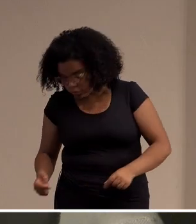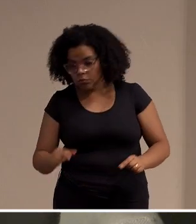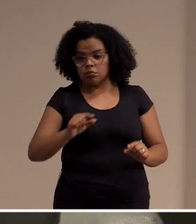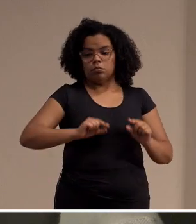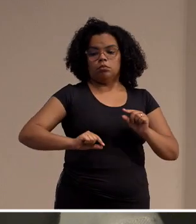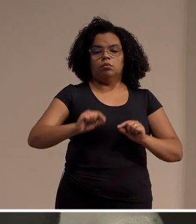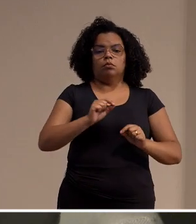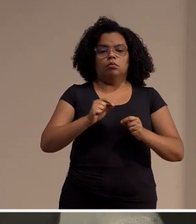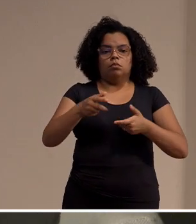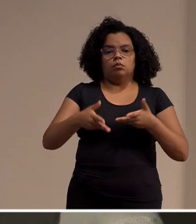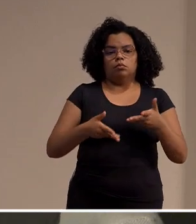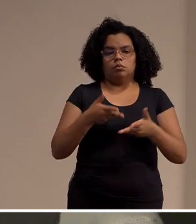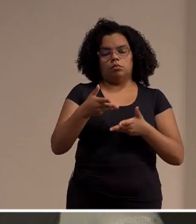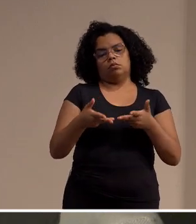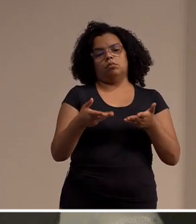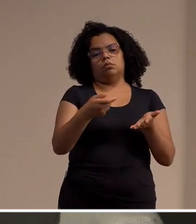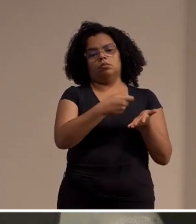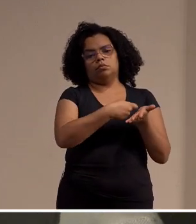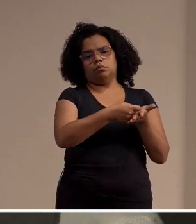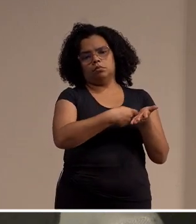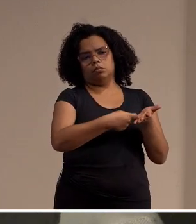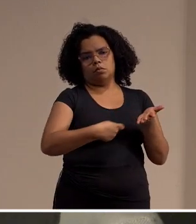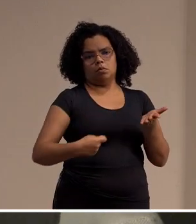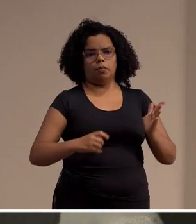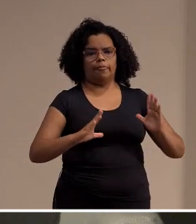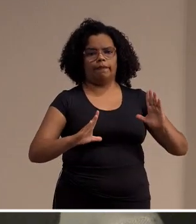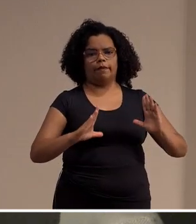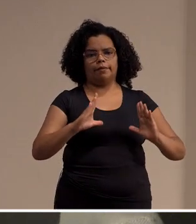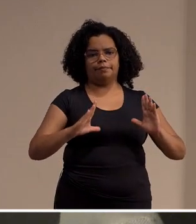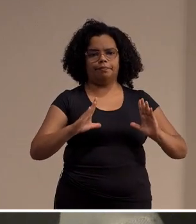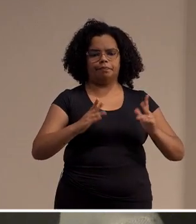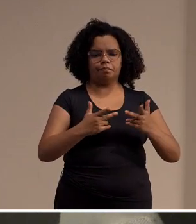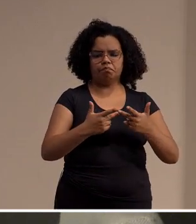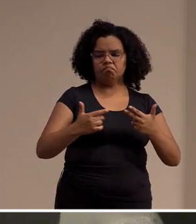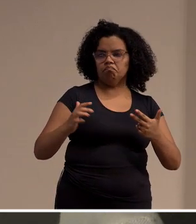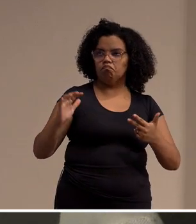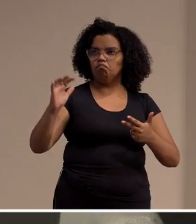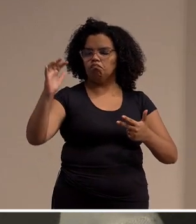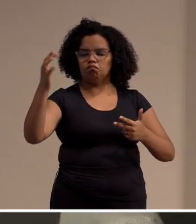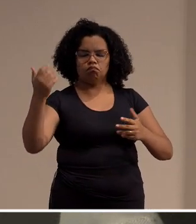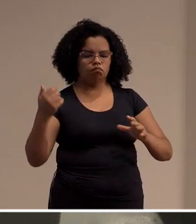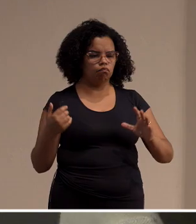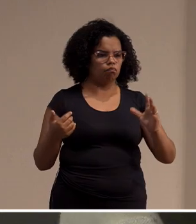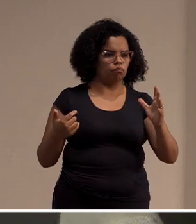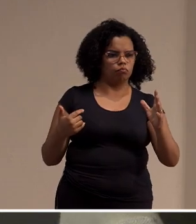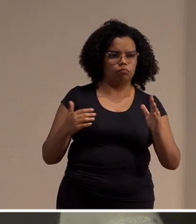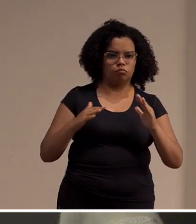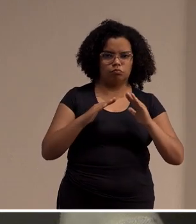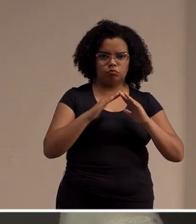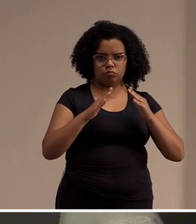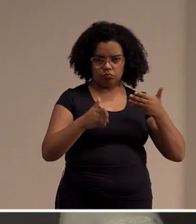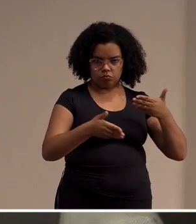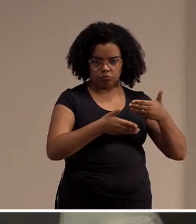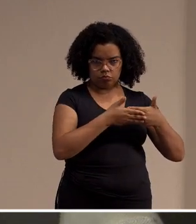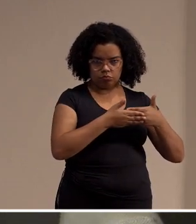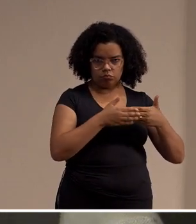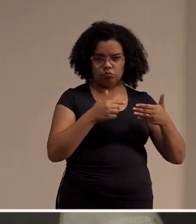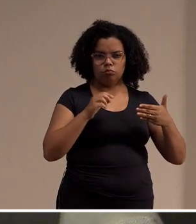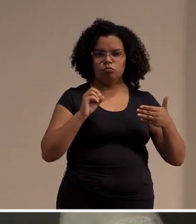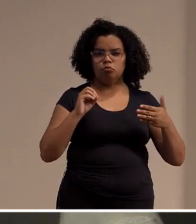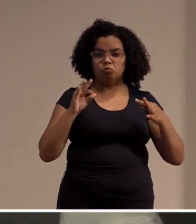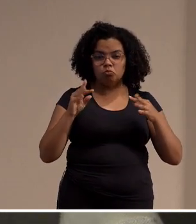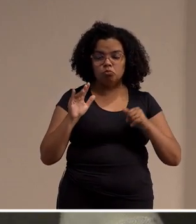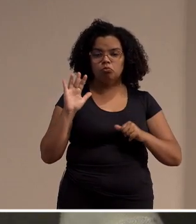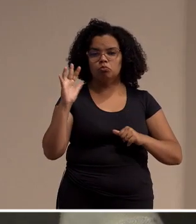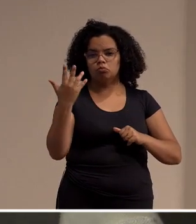escreve e é escrito ao mesmo tempo. Ou seja, na medida em que as coisas acontecem, você ficar trancado em casa, aquilo que a gente passou em